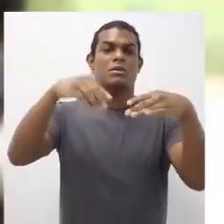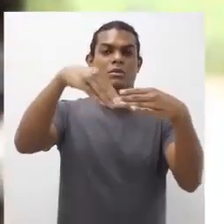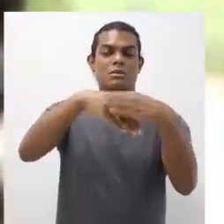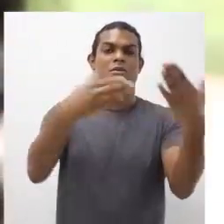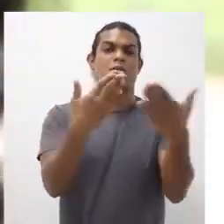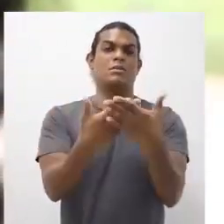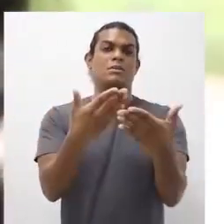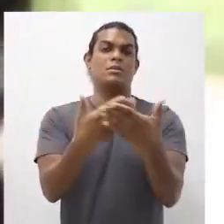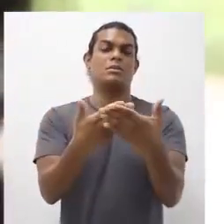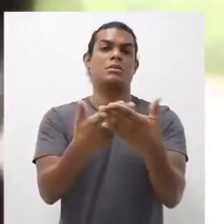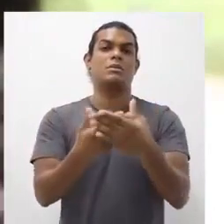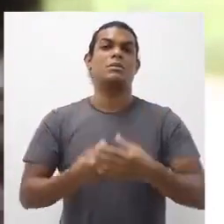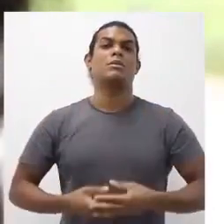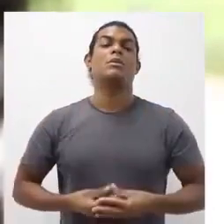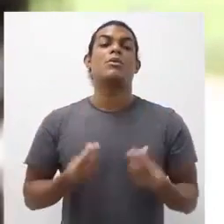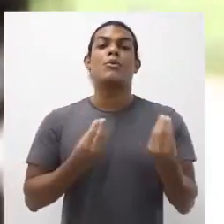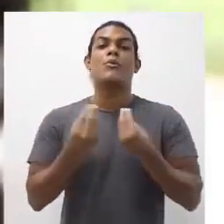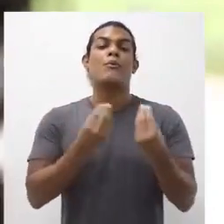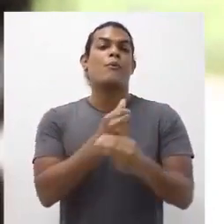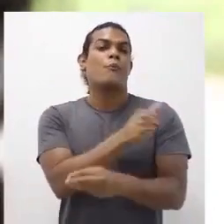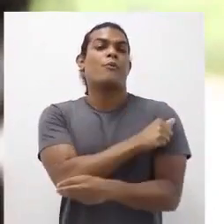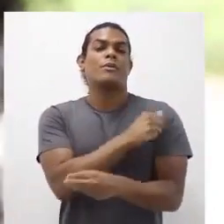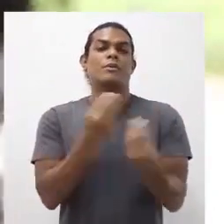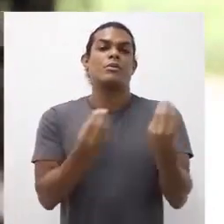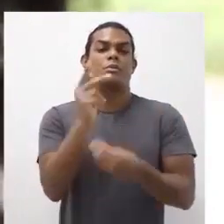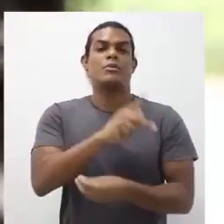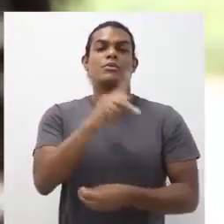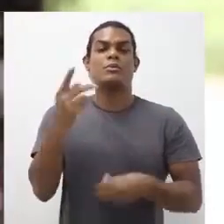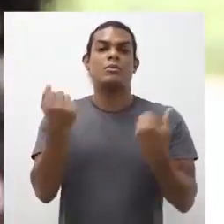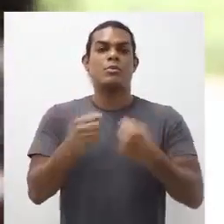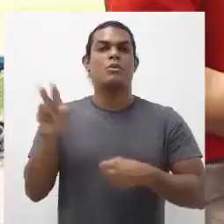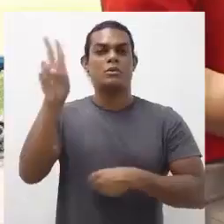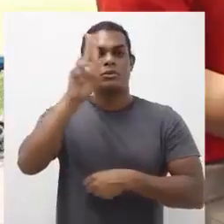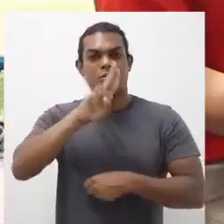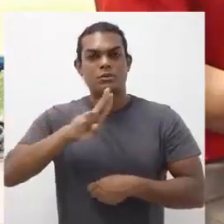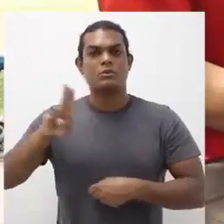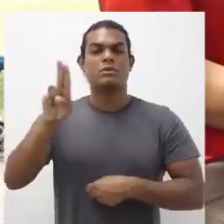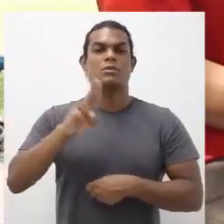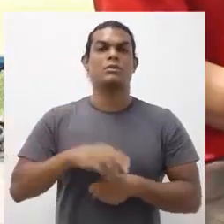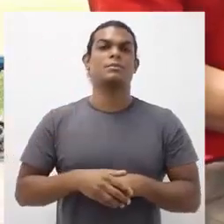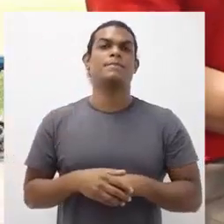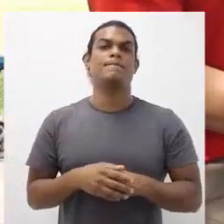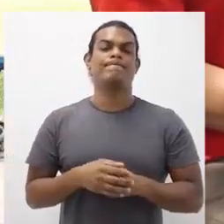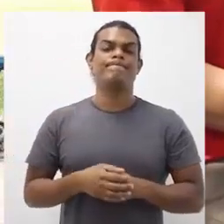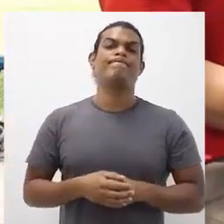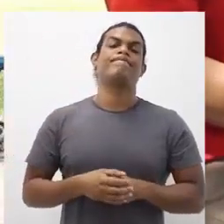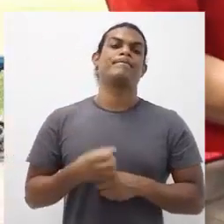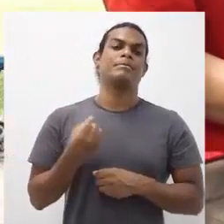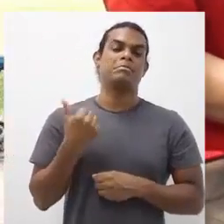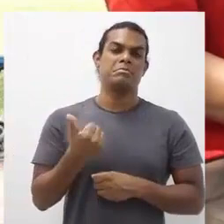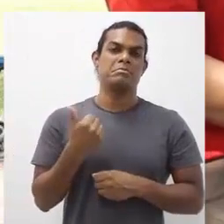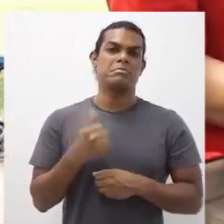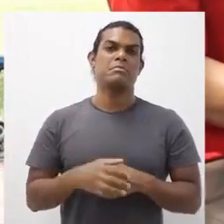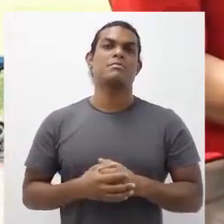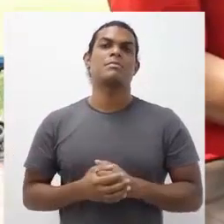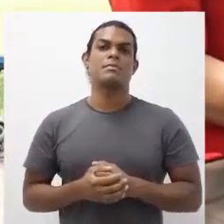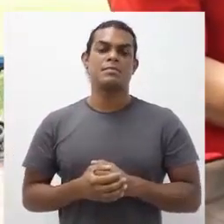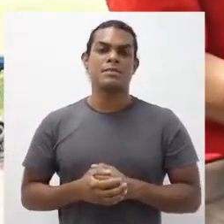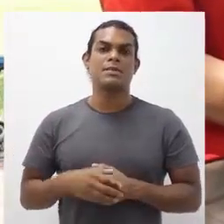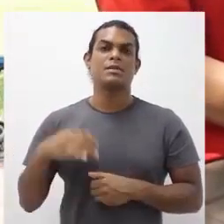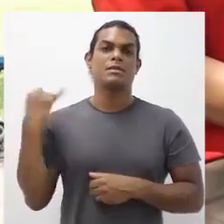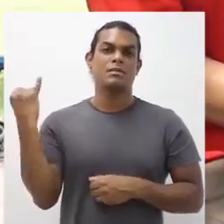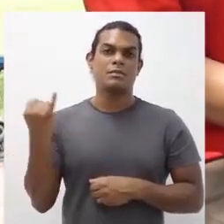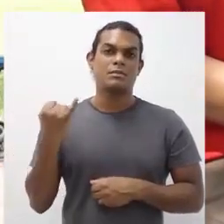uso autônomo desse material, desse recurso. Excelente, inclusive muito bem você trazer